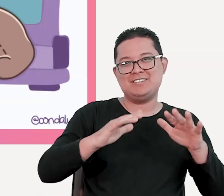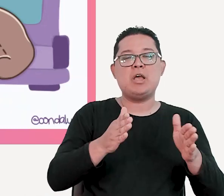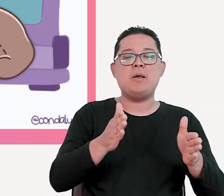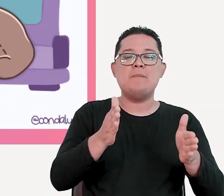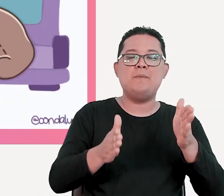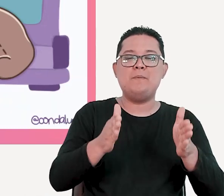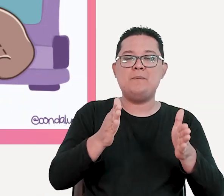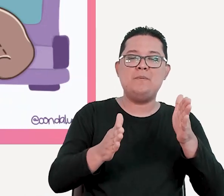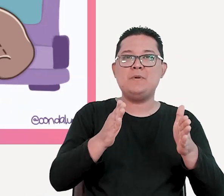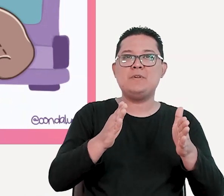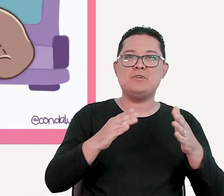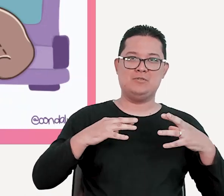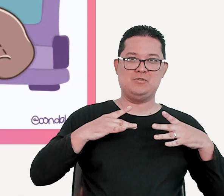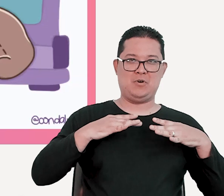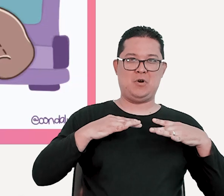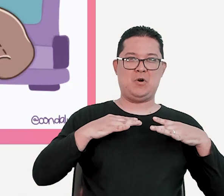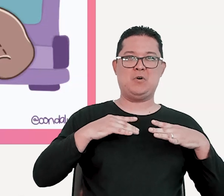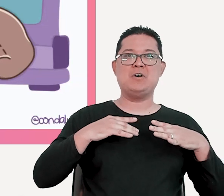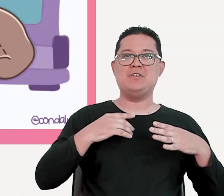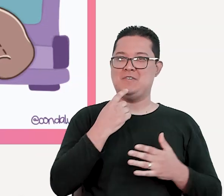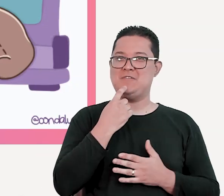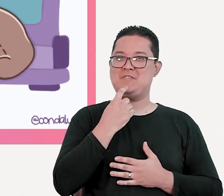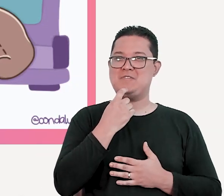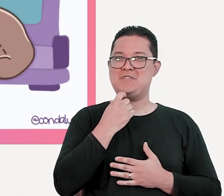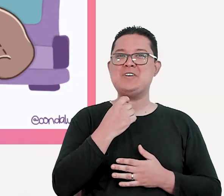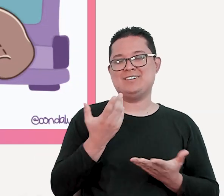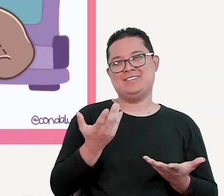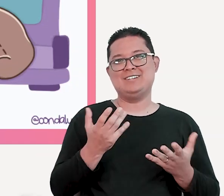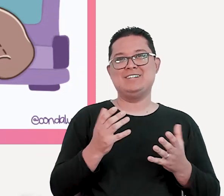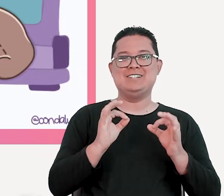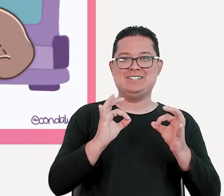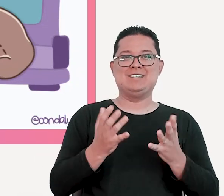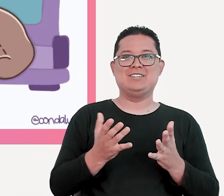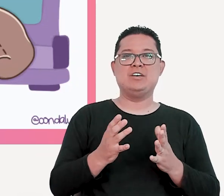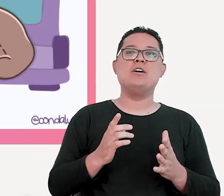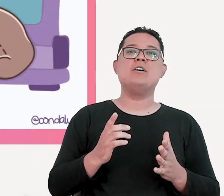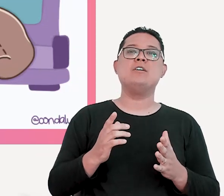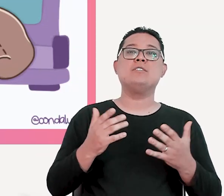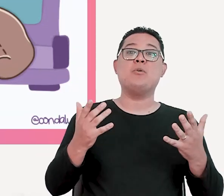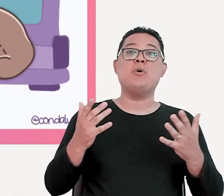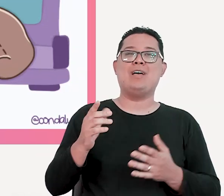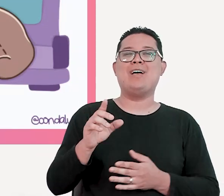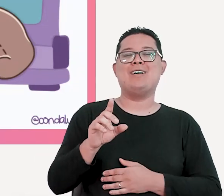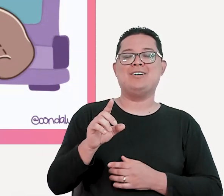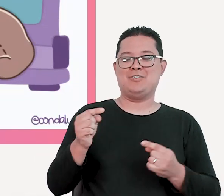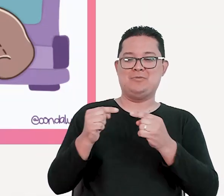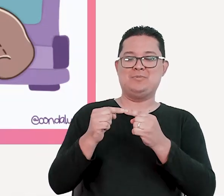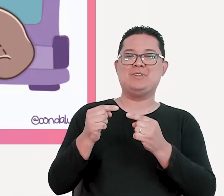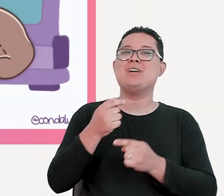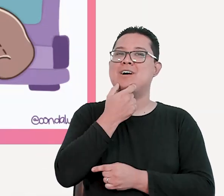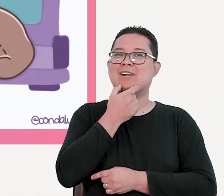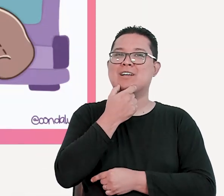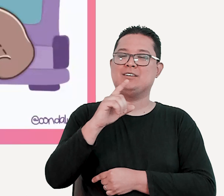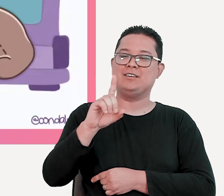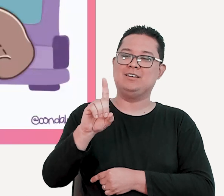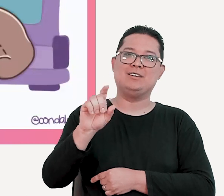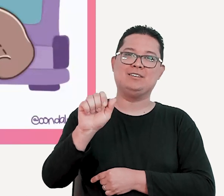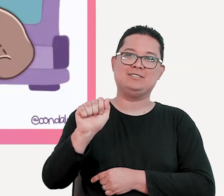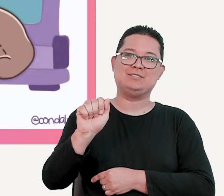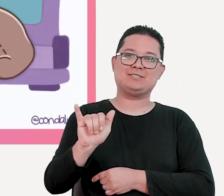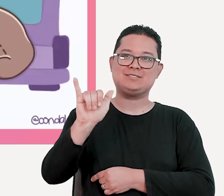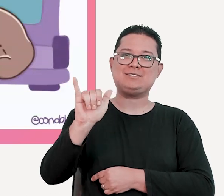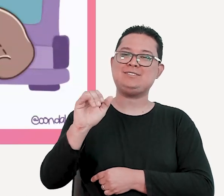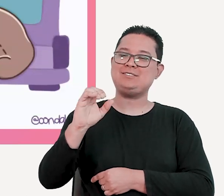Então, os dias de folga e os day offs, né, que a gente fala, que eu tenho aqui no Brasil, são